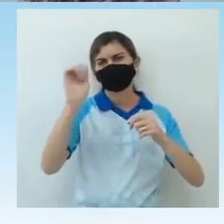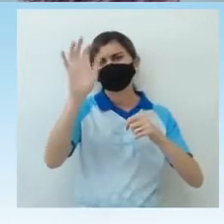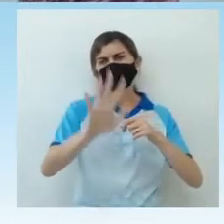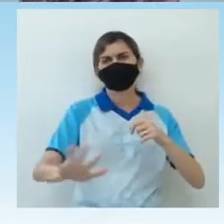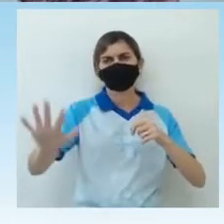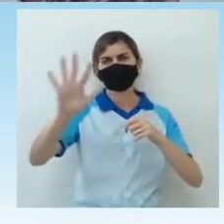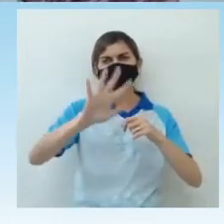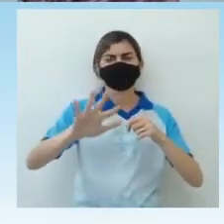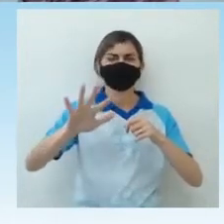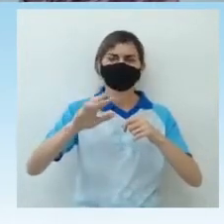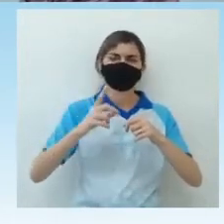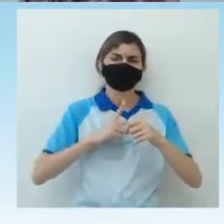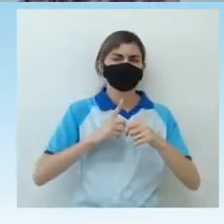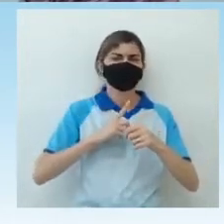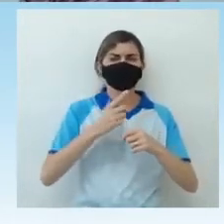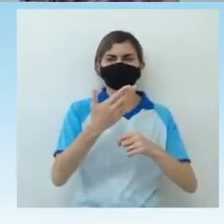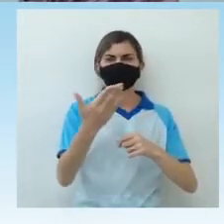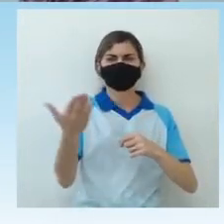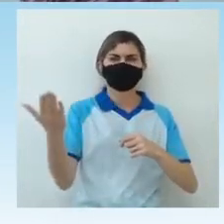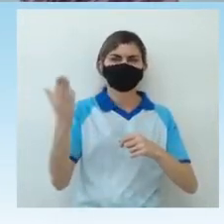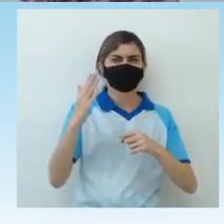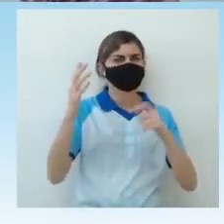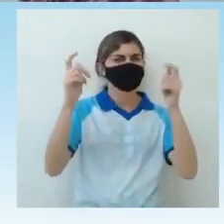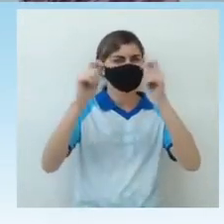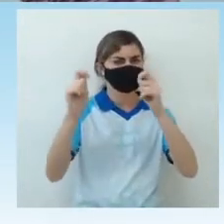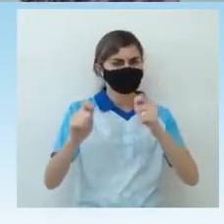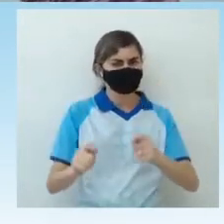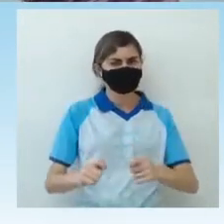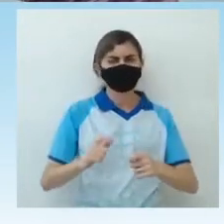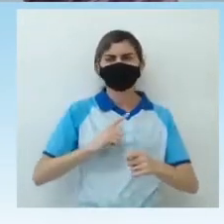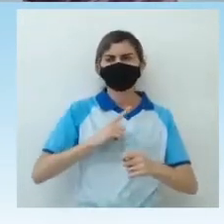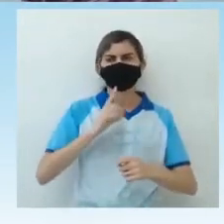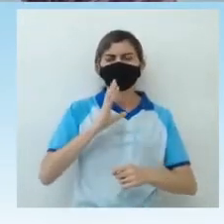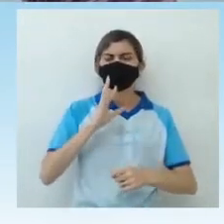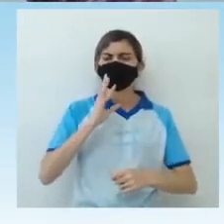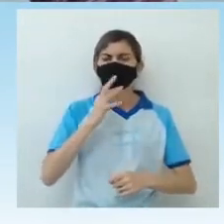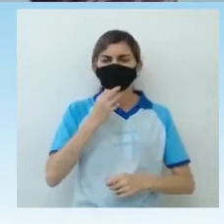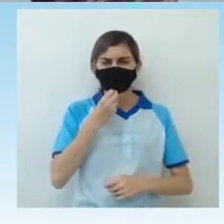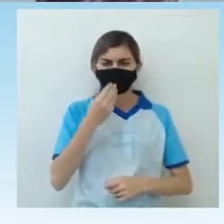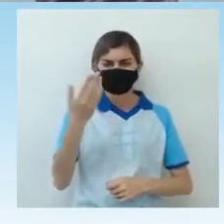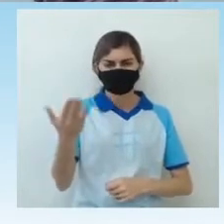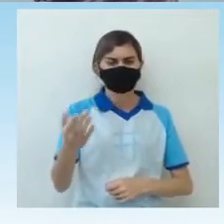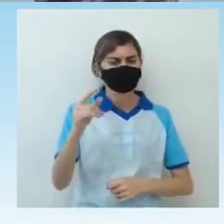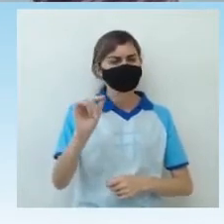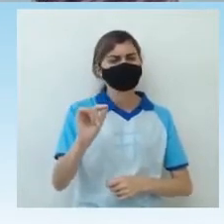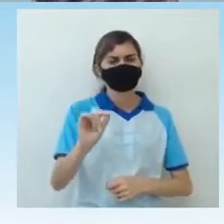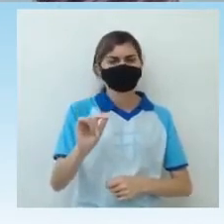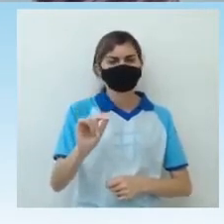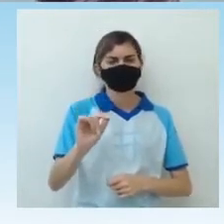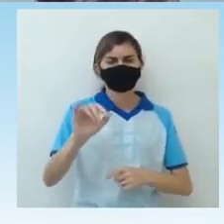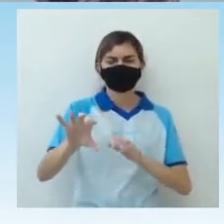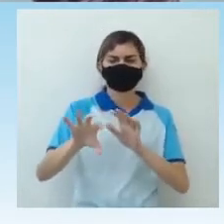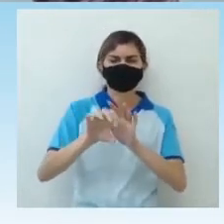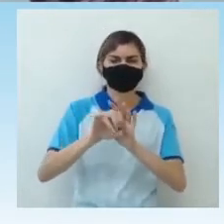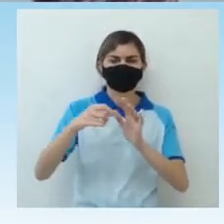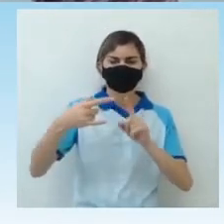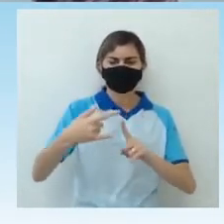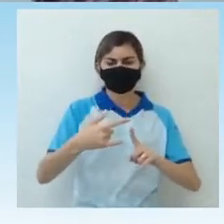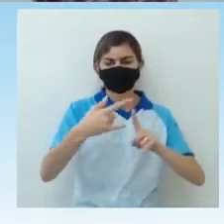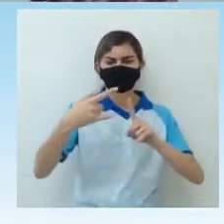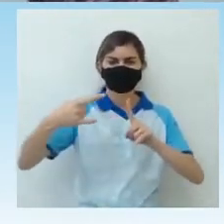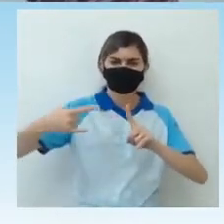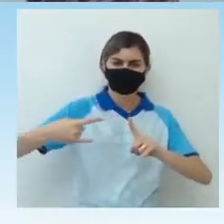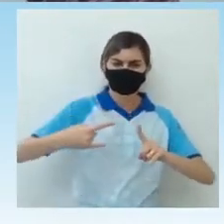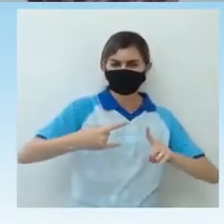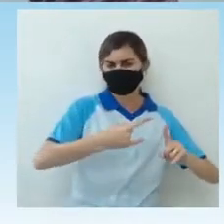imagens. Então ele tem o artista, ele tem o conhecimento do que é que um ímã dentro